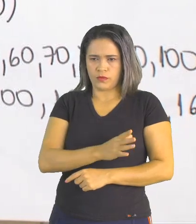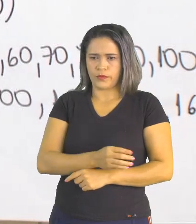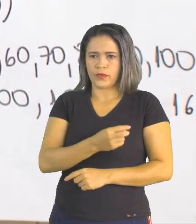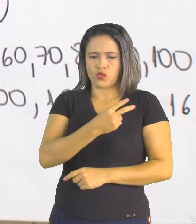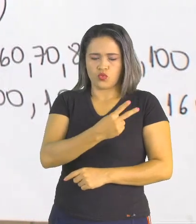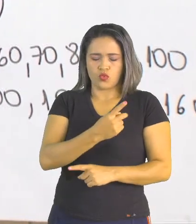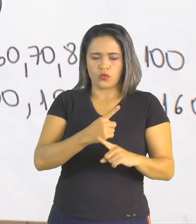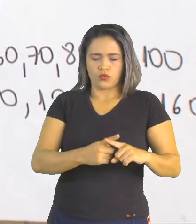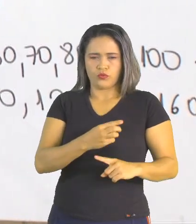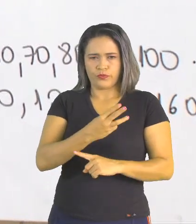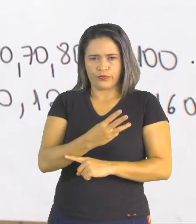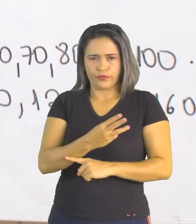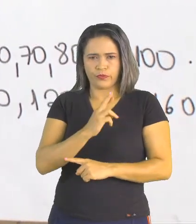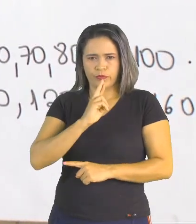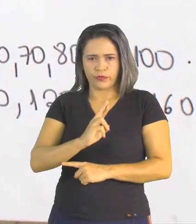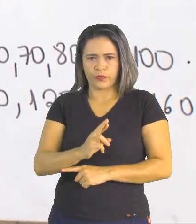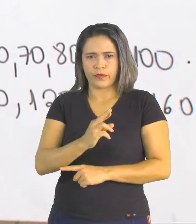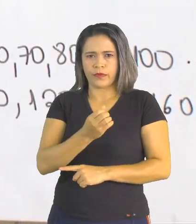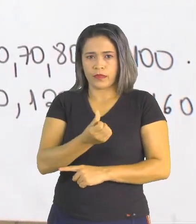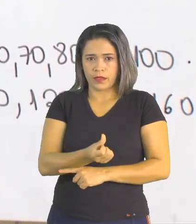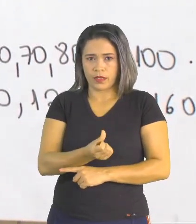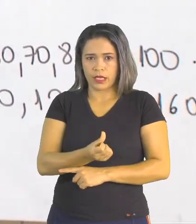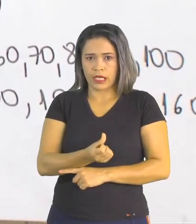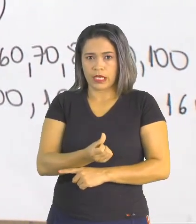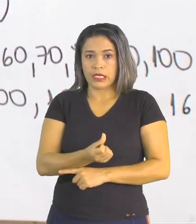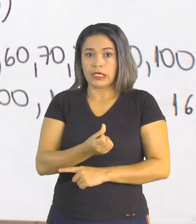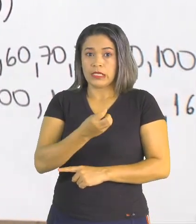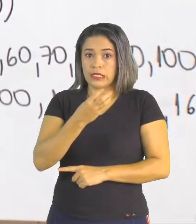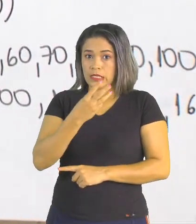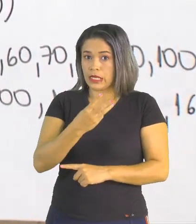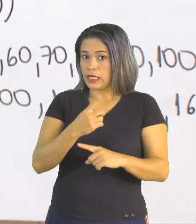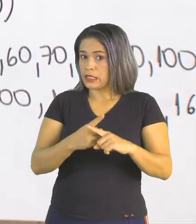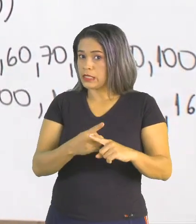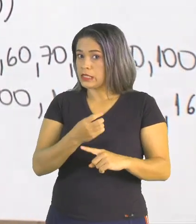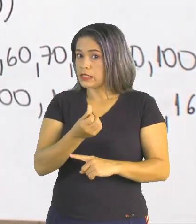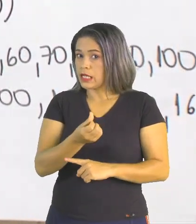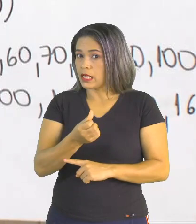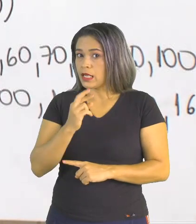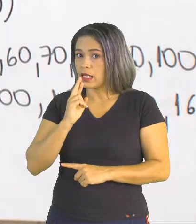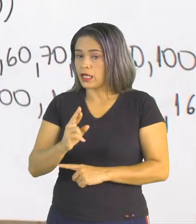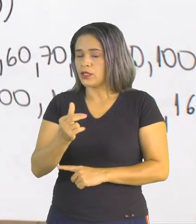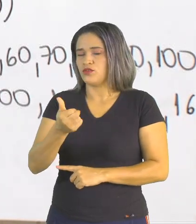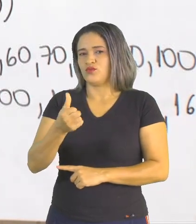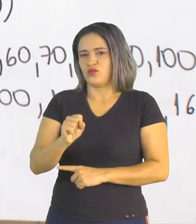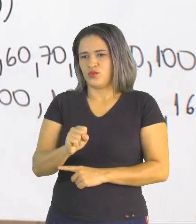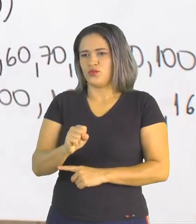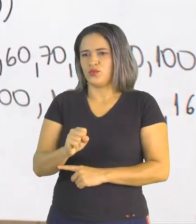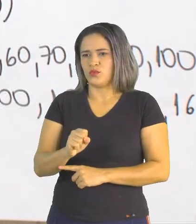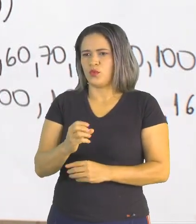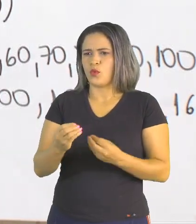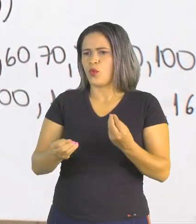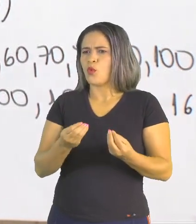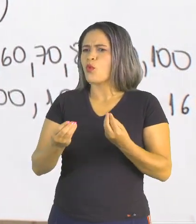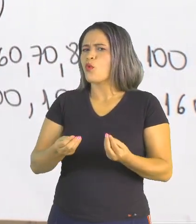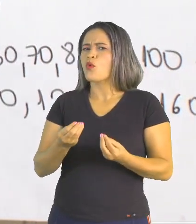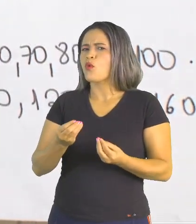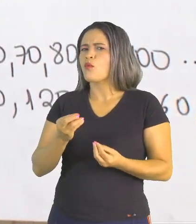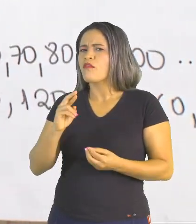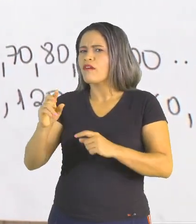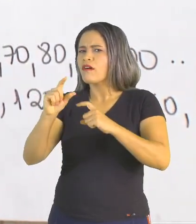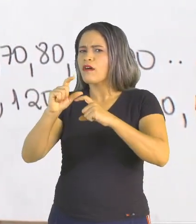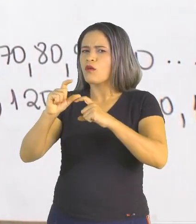3, 6. 3 vezes 6, 18. Encontrei. Como que esse número vai ficar aqui